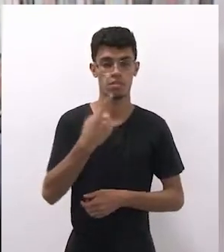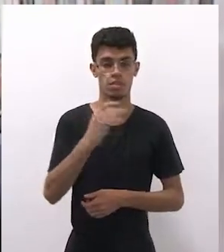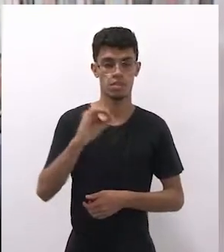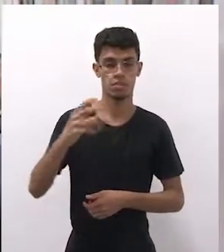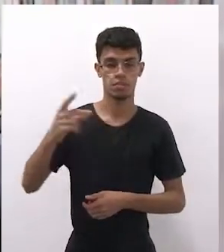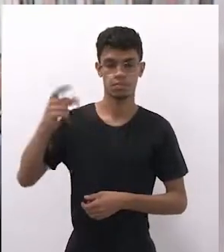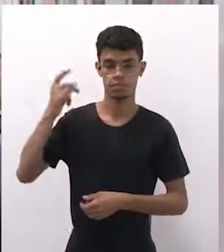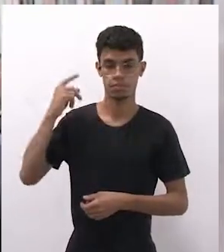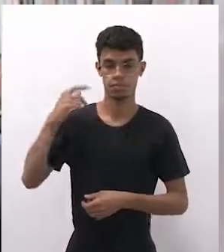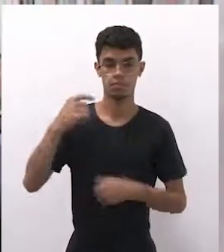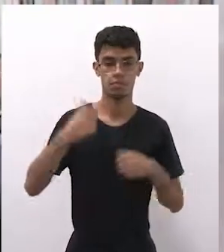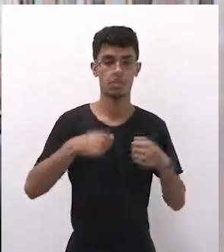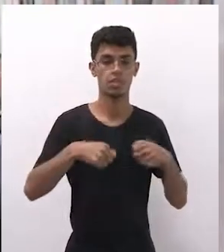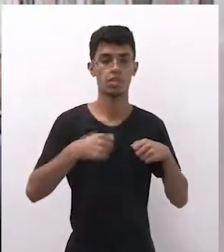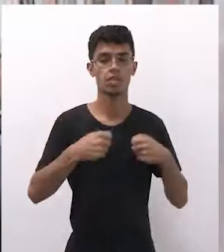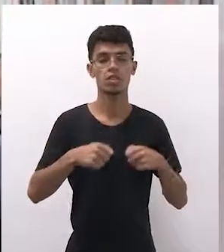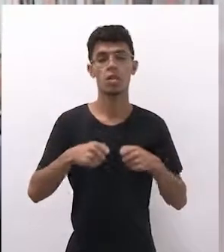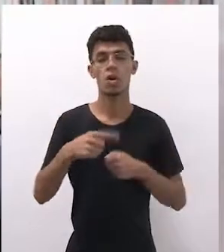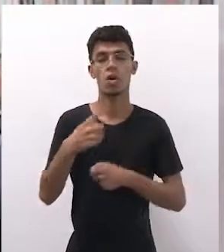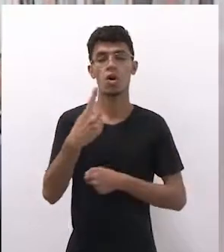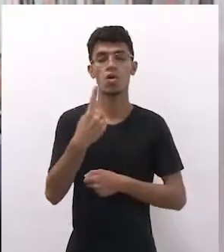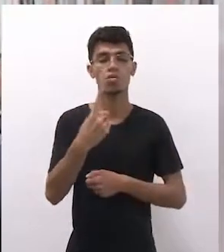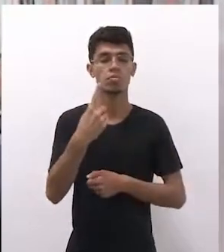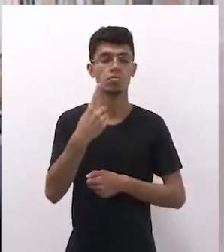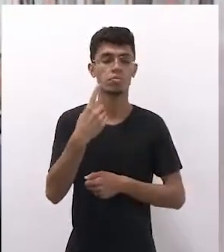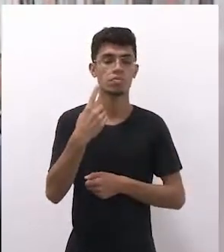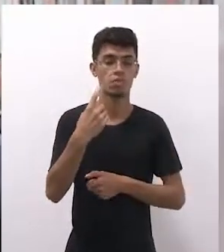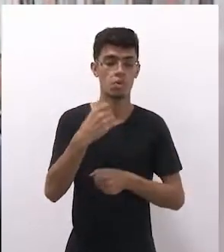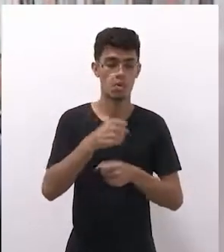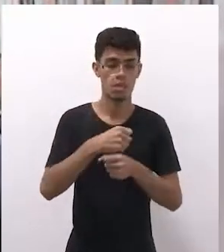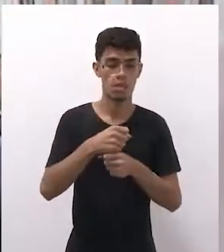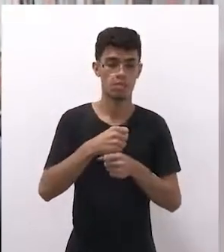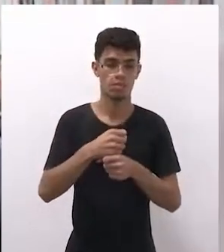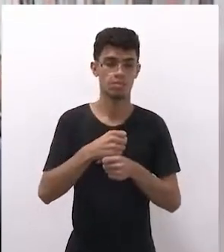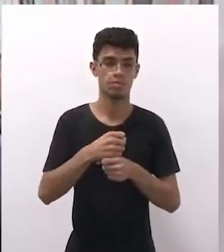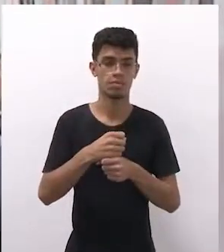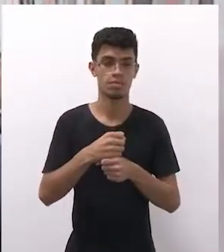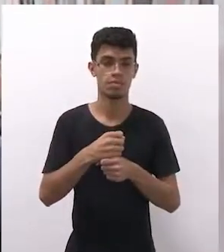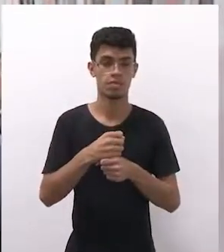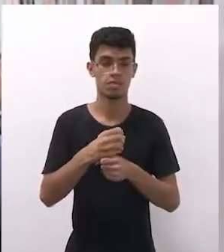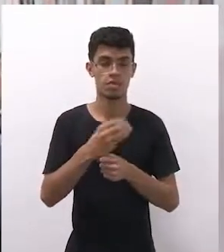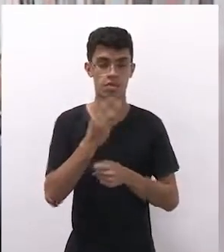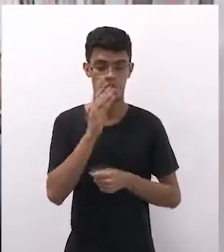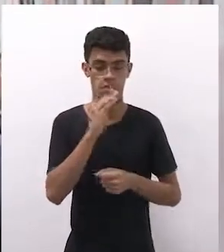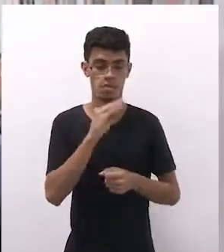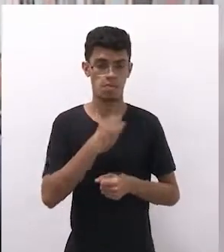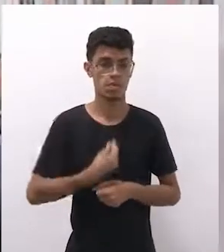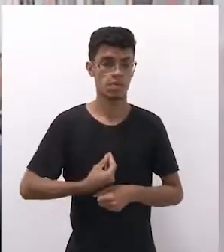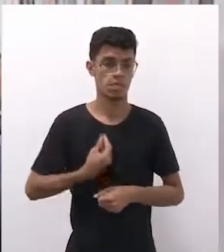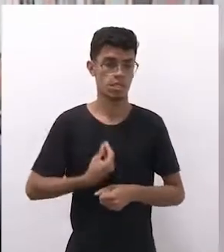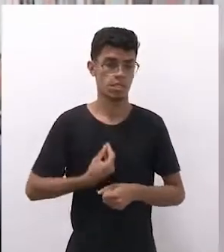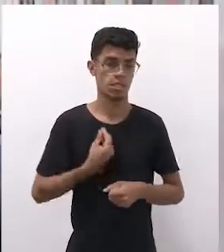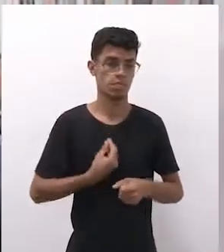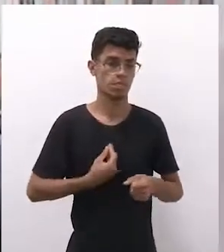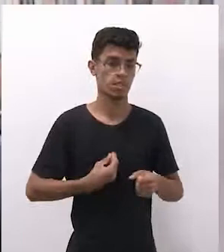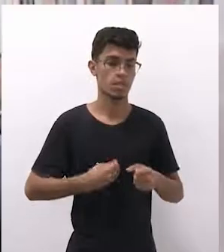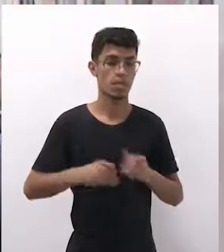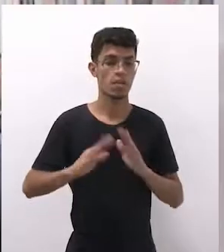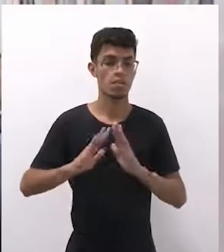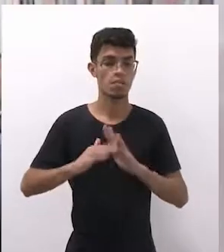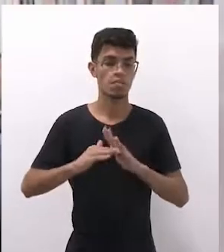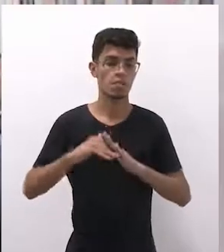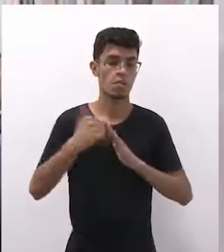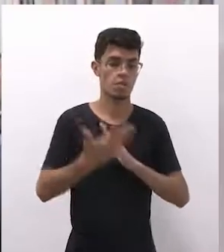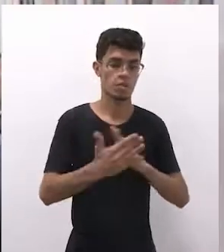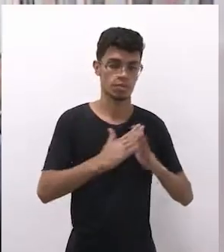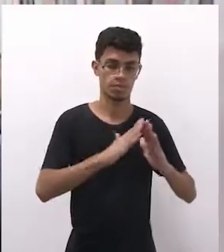idade, ela precisou perder um ano de escola, né? E depois voltar a retomar a escola por conta dessas questões.